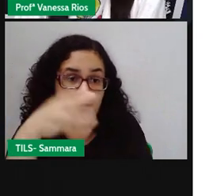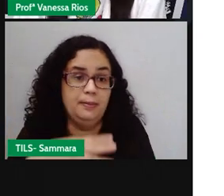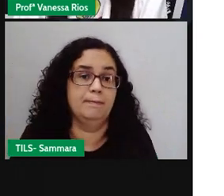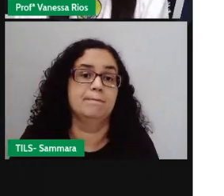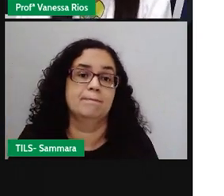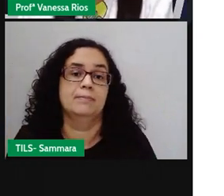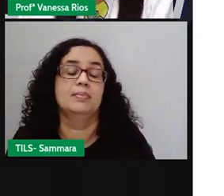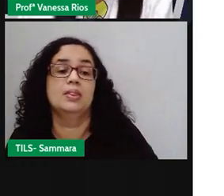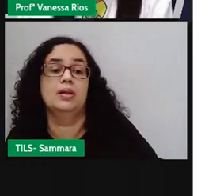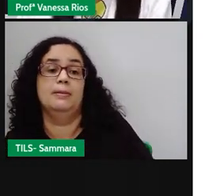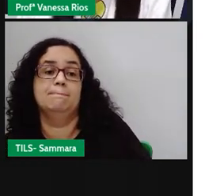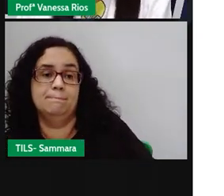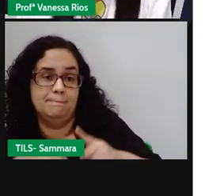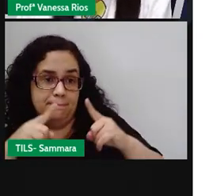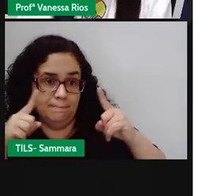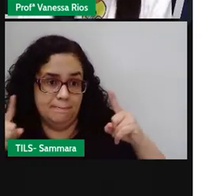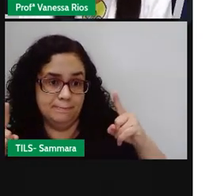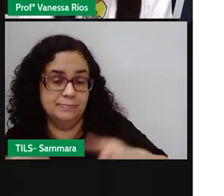apresentação, mas que